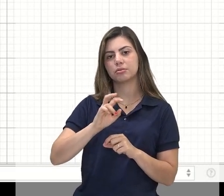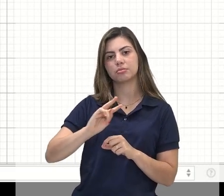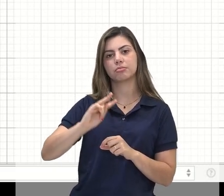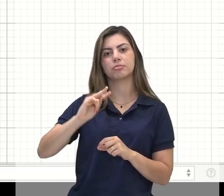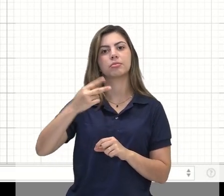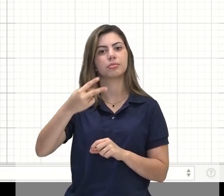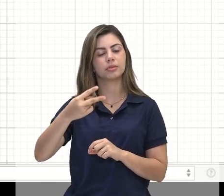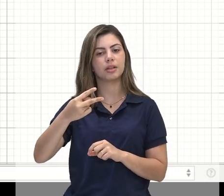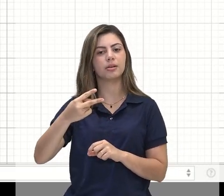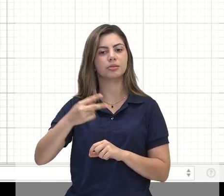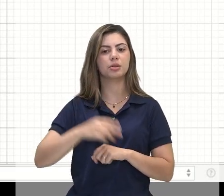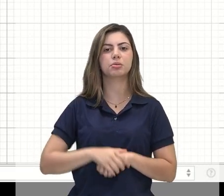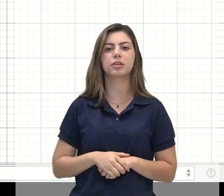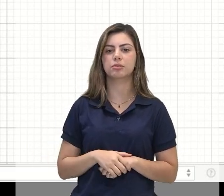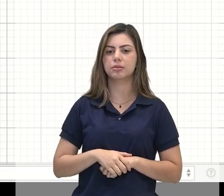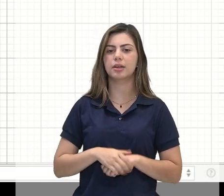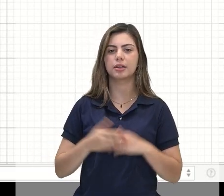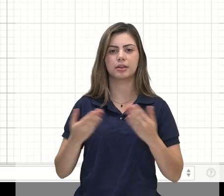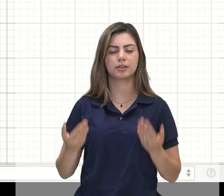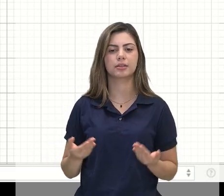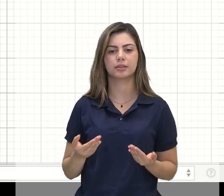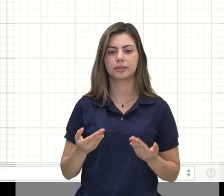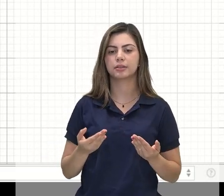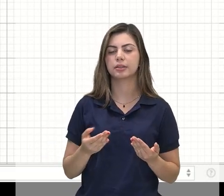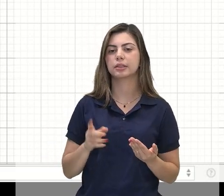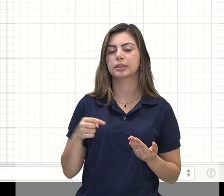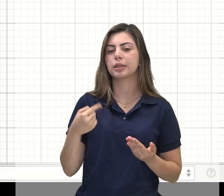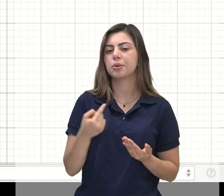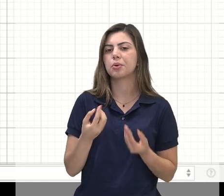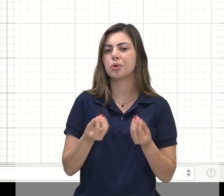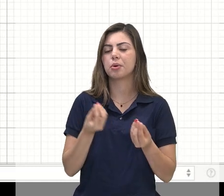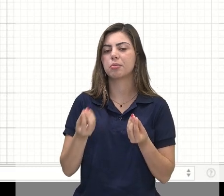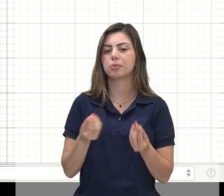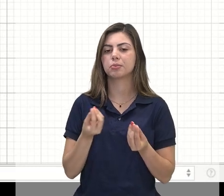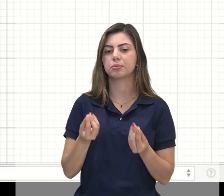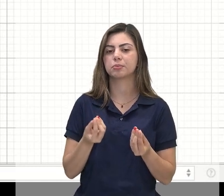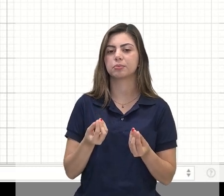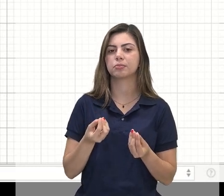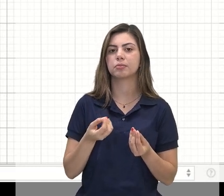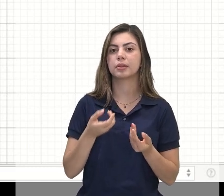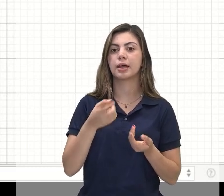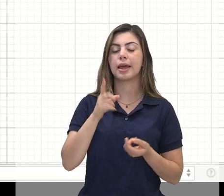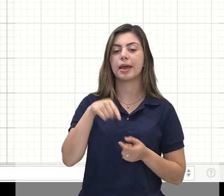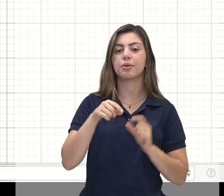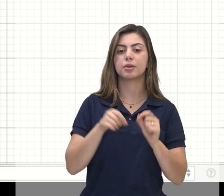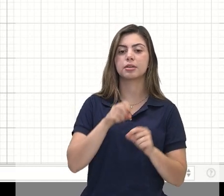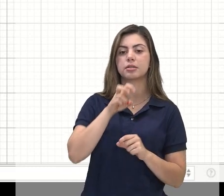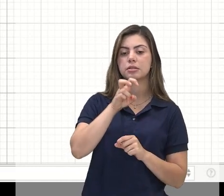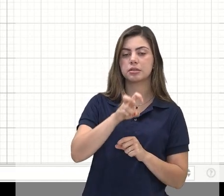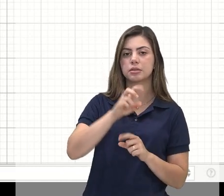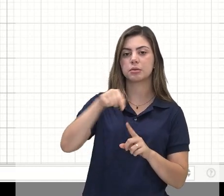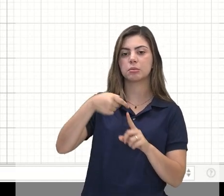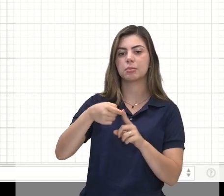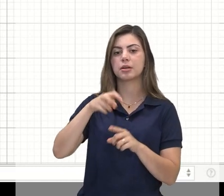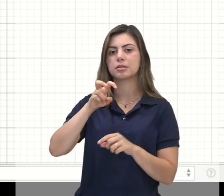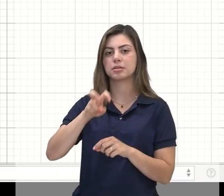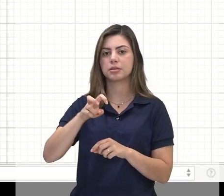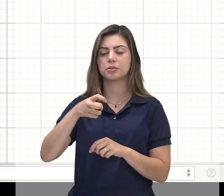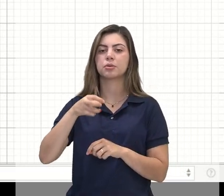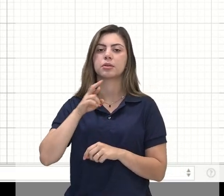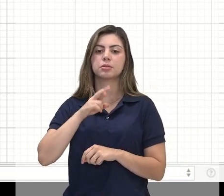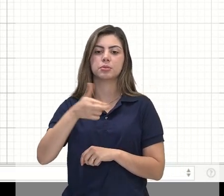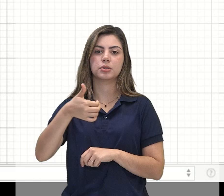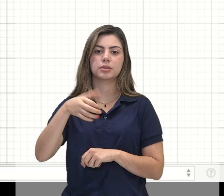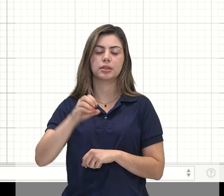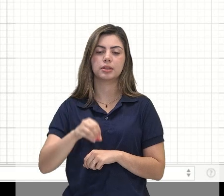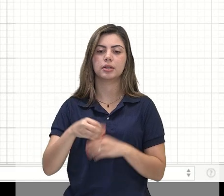dele, o comprimento dele, certo? Necessariamente, olha só, é igual a 10. Então, toda vez que nós tivermos